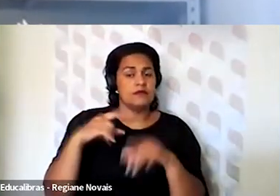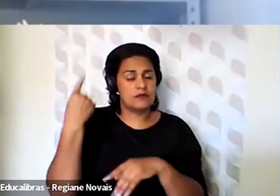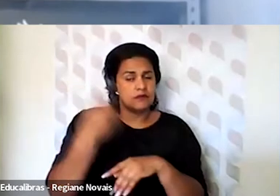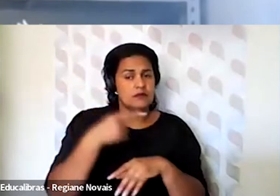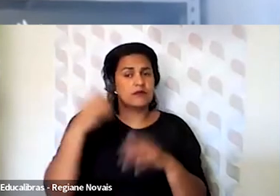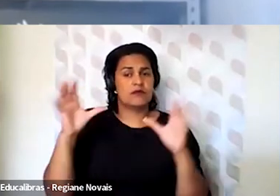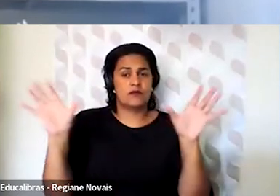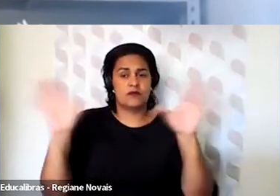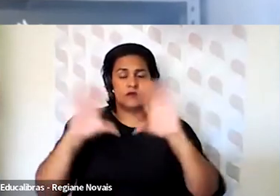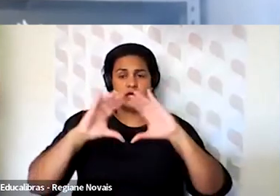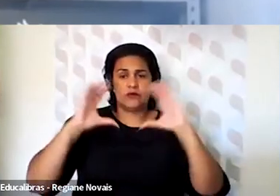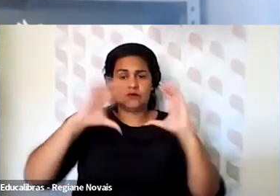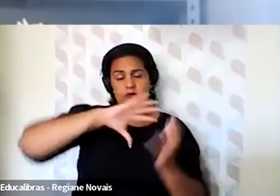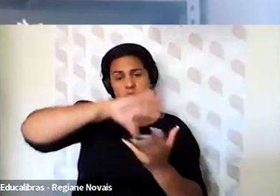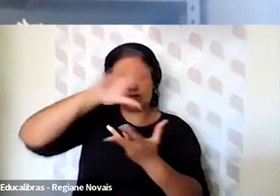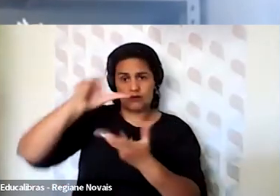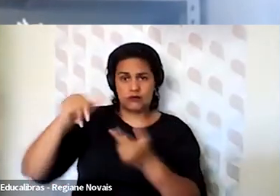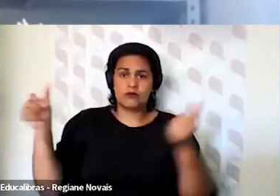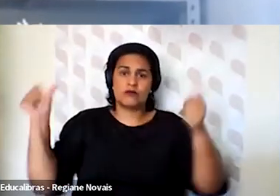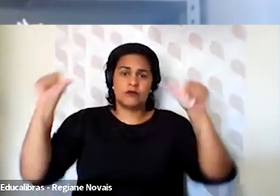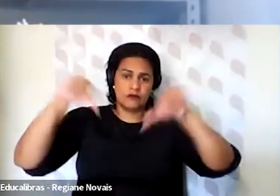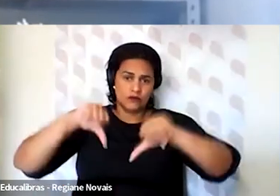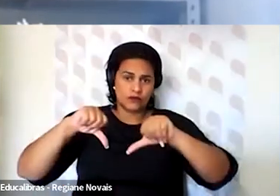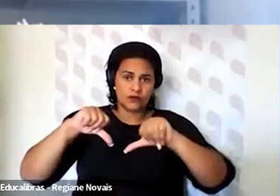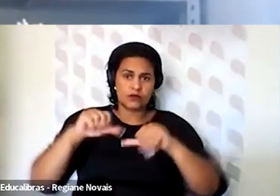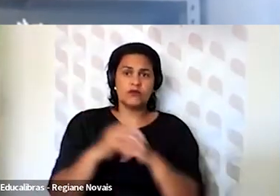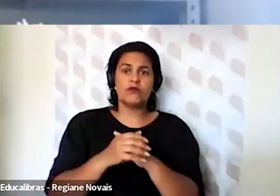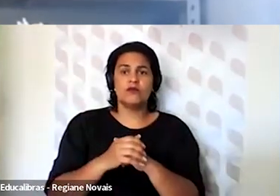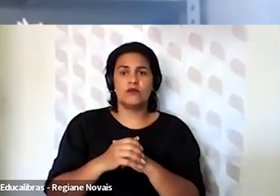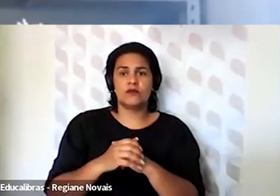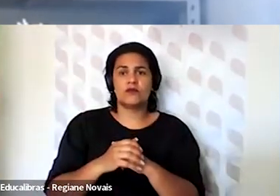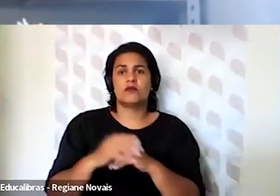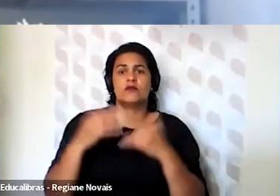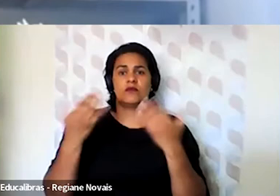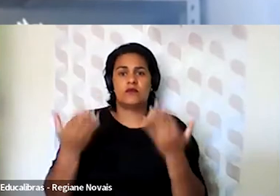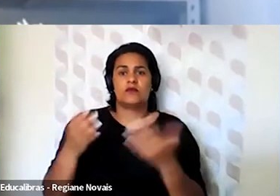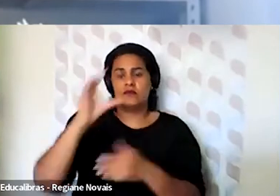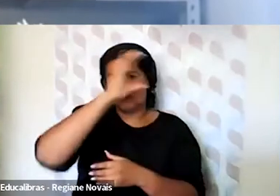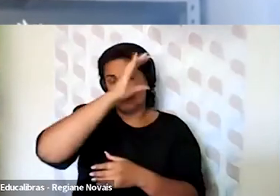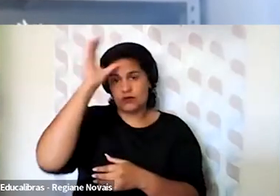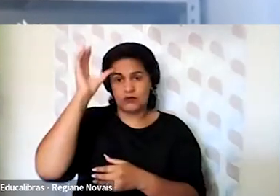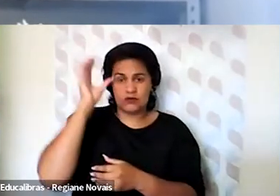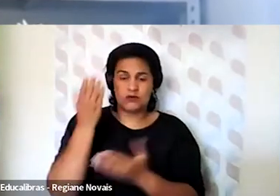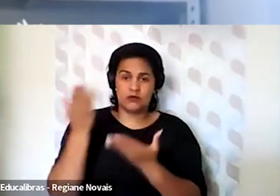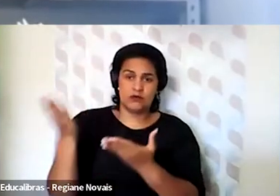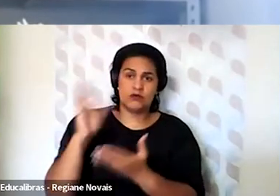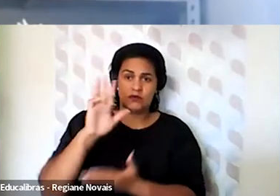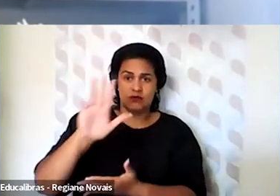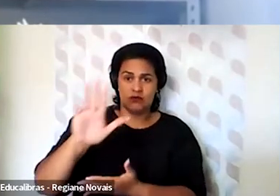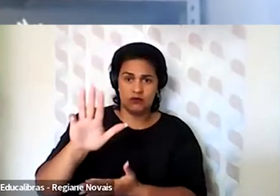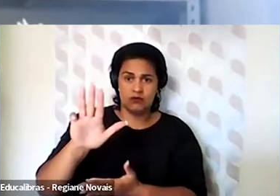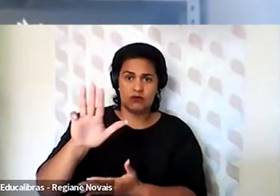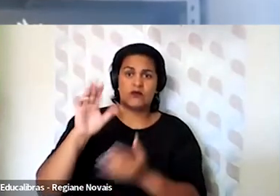que não... A candidatura de Lula não é uma candidatura negacionista, considera que o mundo pode viver um